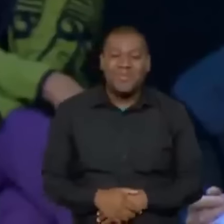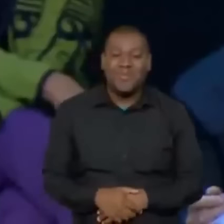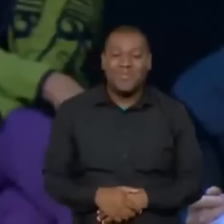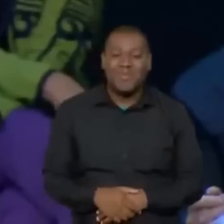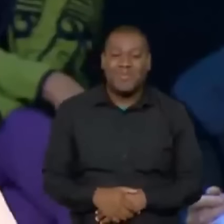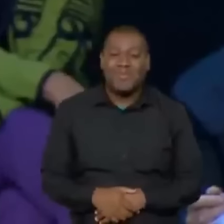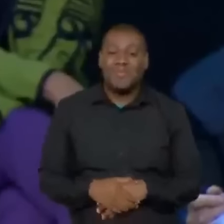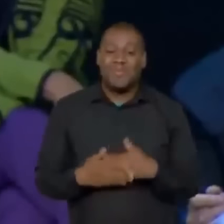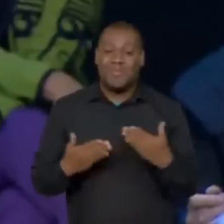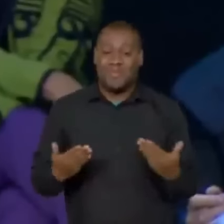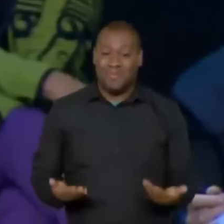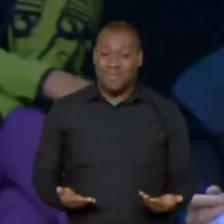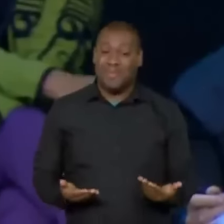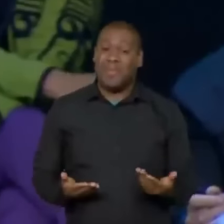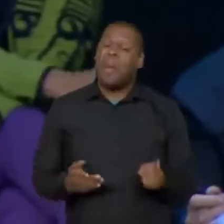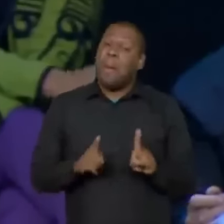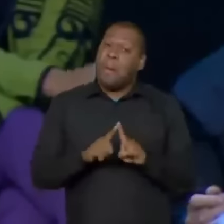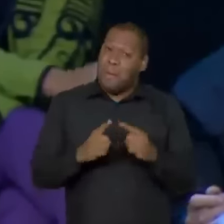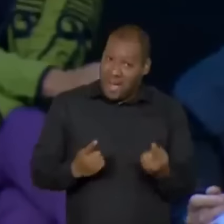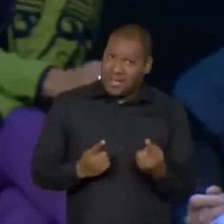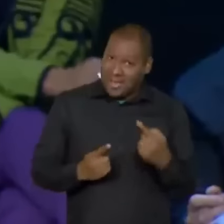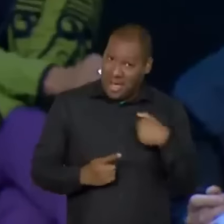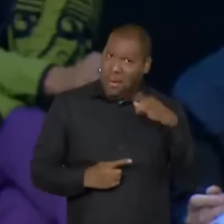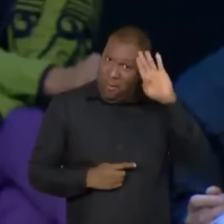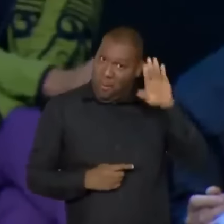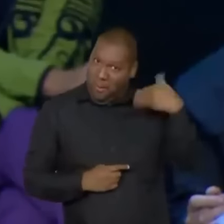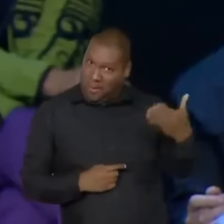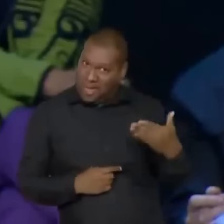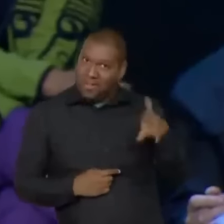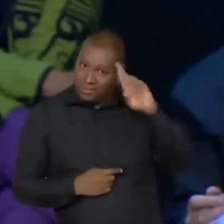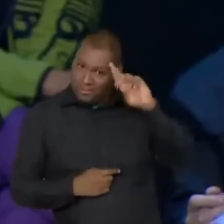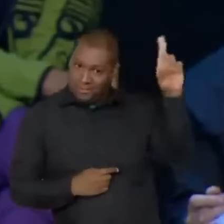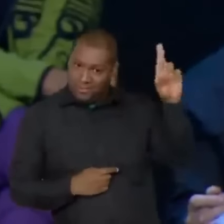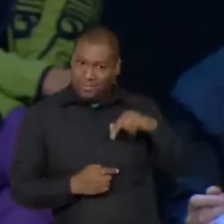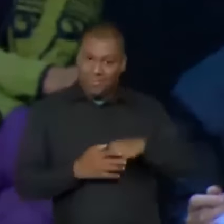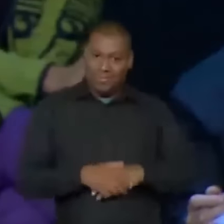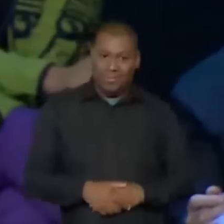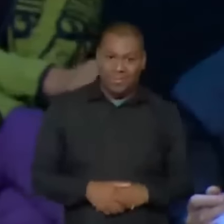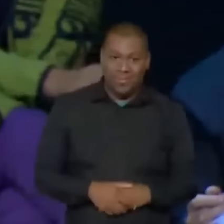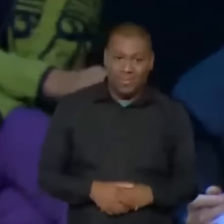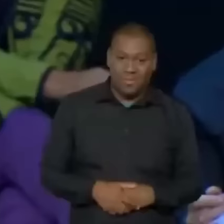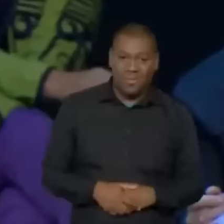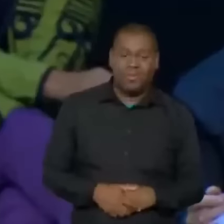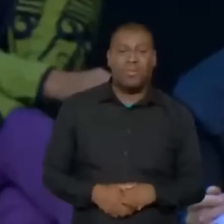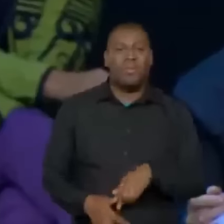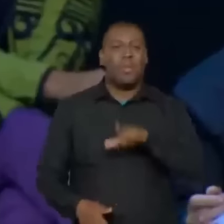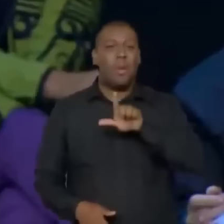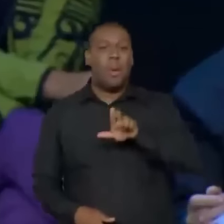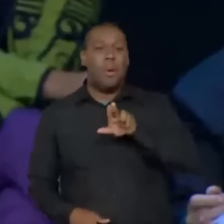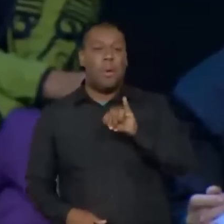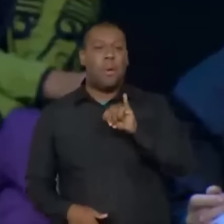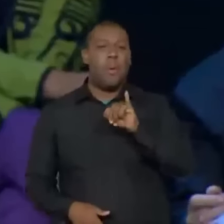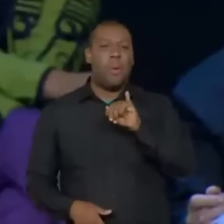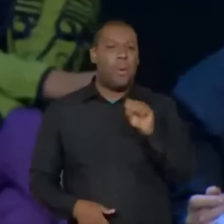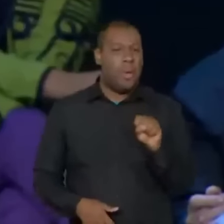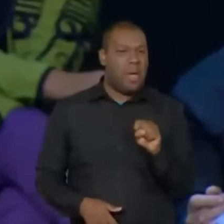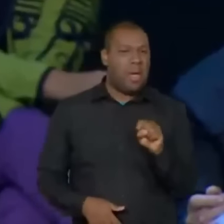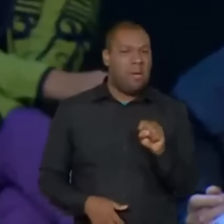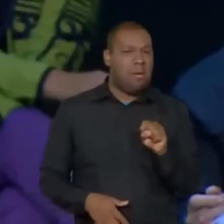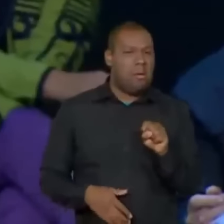Aqui o chefe sair sem dizer assim: se é Luiz de Lindu que tá